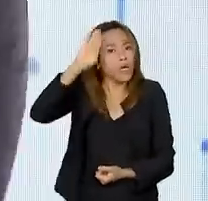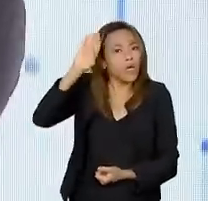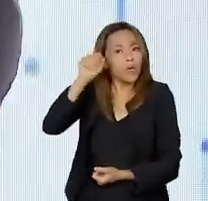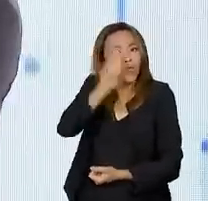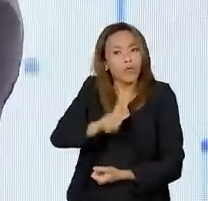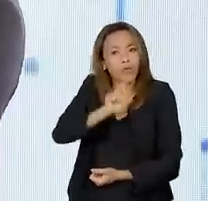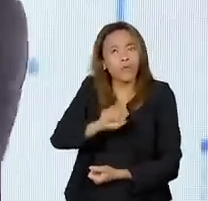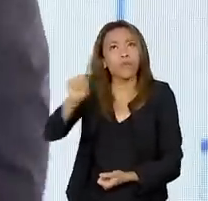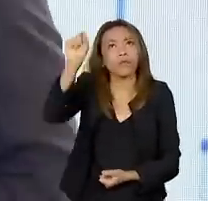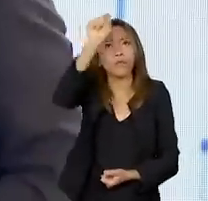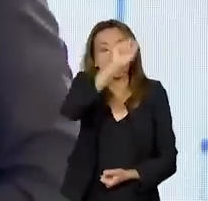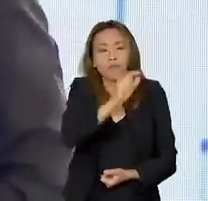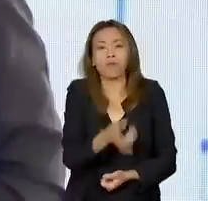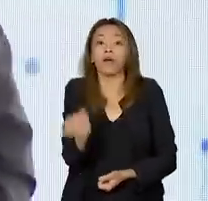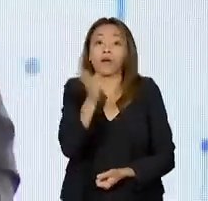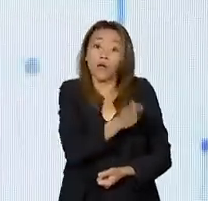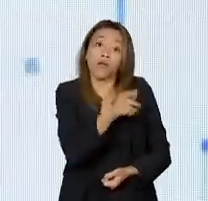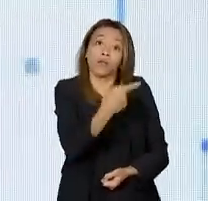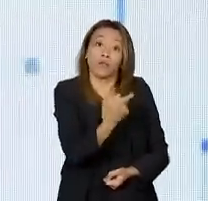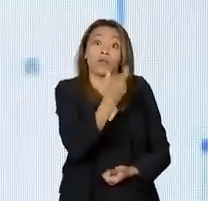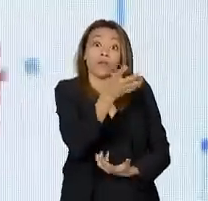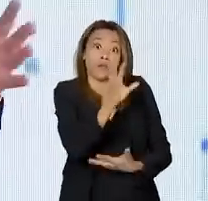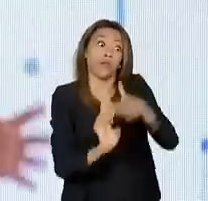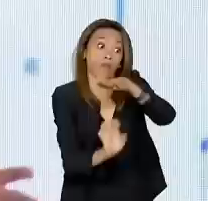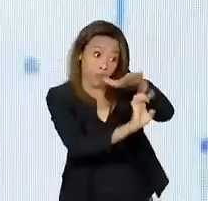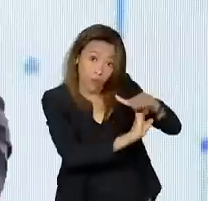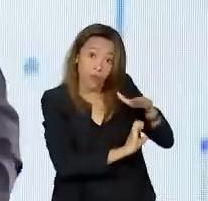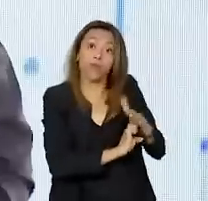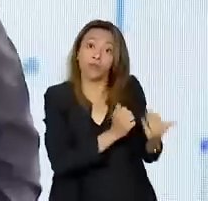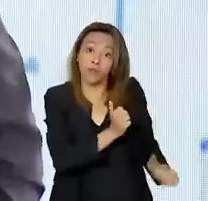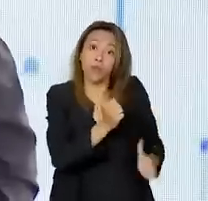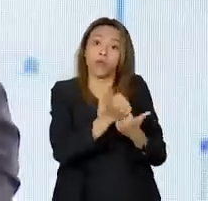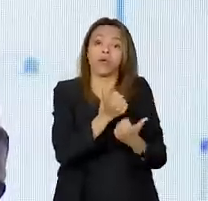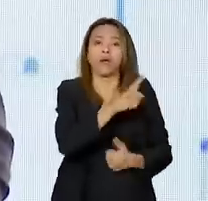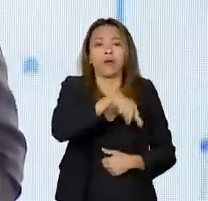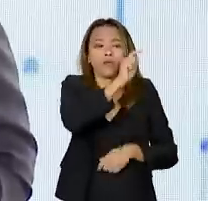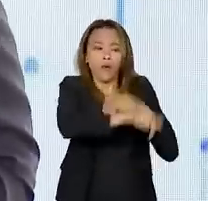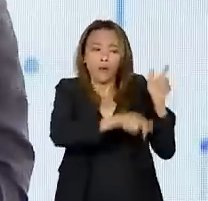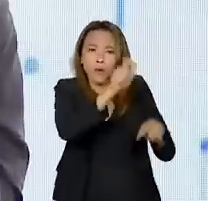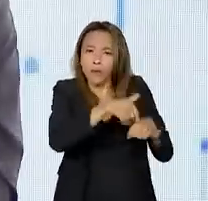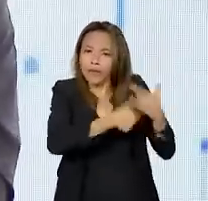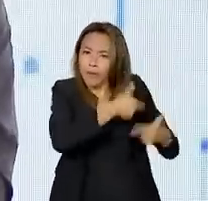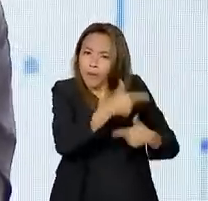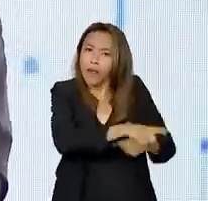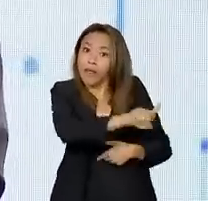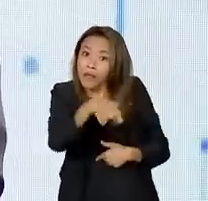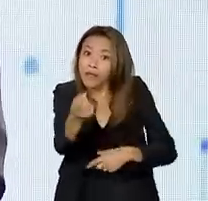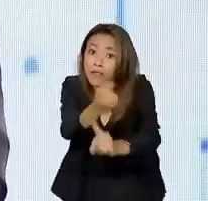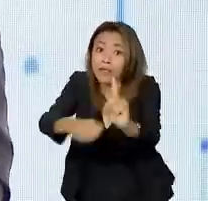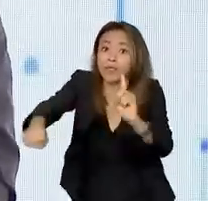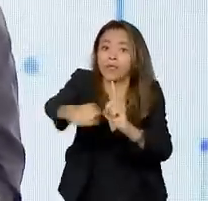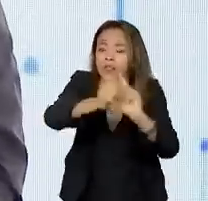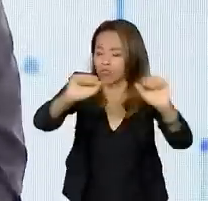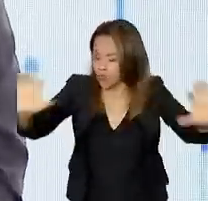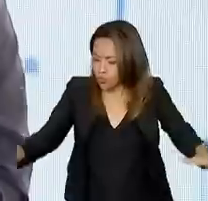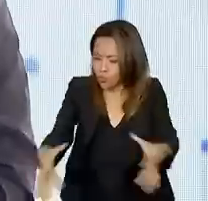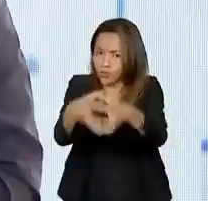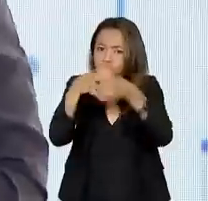através das entidades empresariais, dos trabalhadores e da sociedade civil de forma geral.